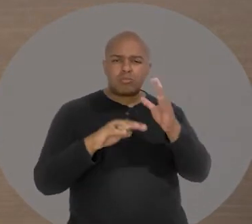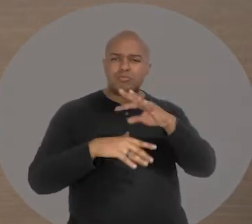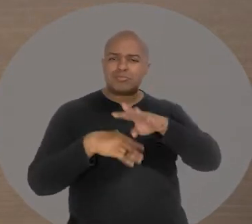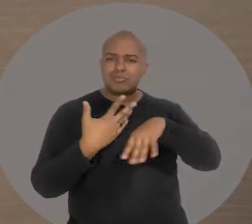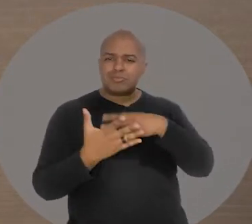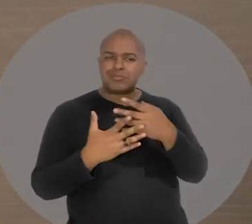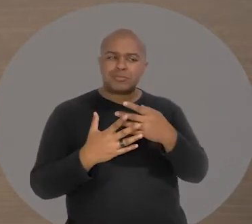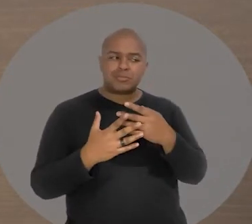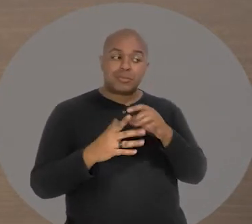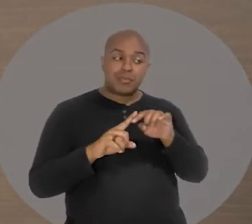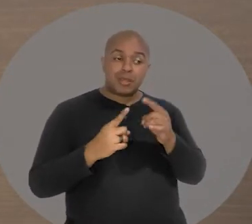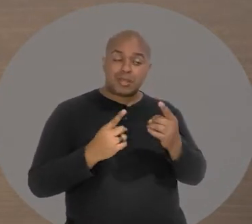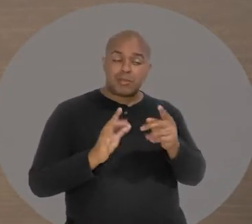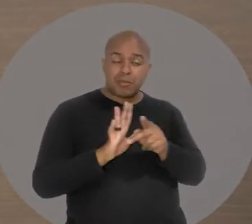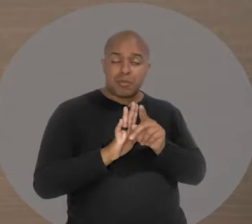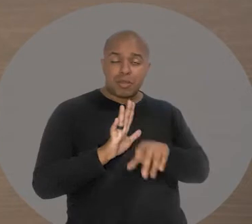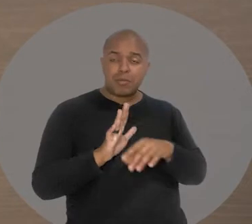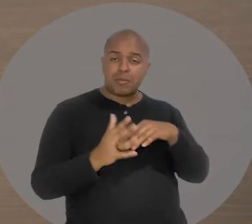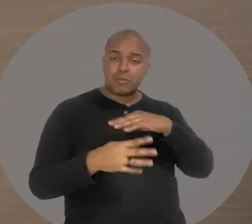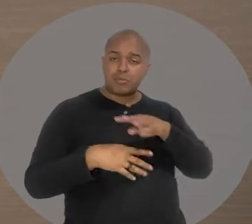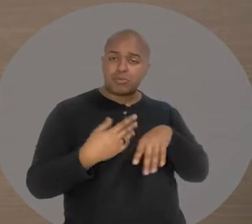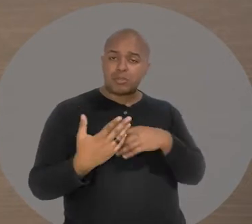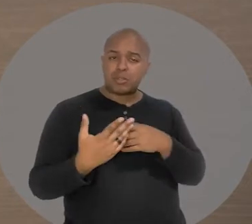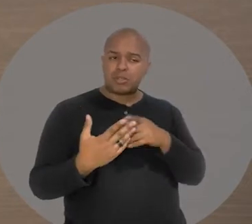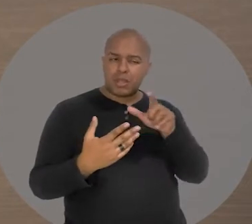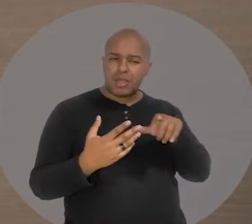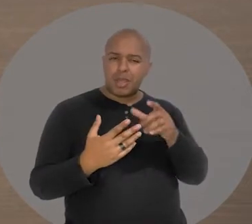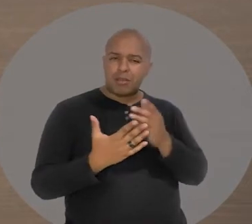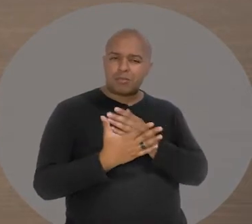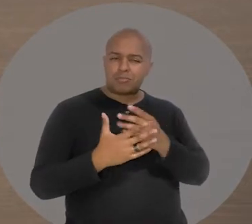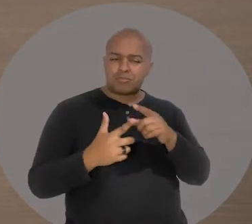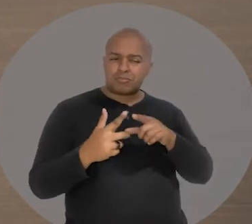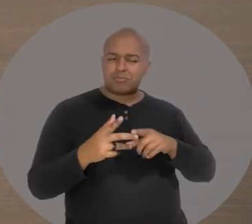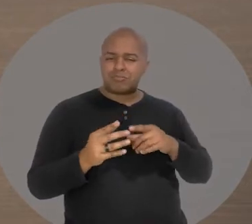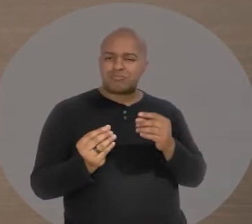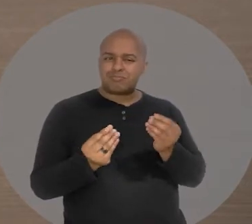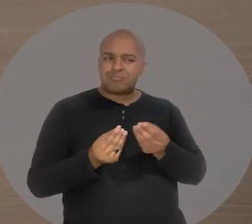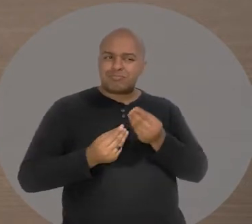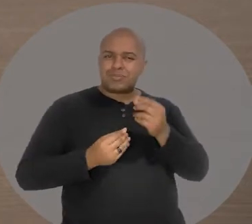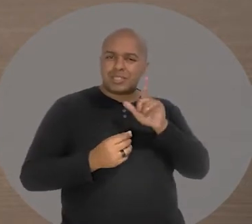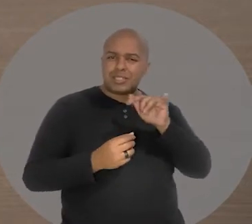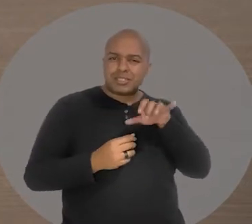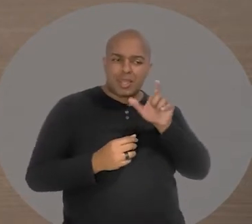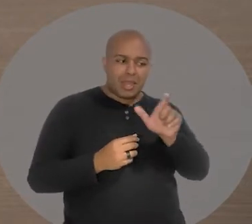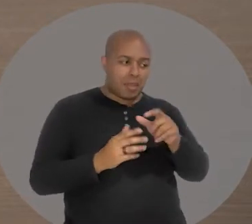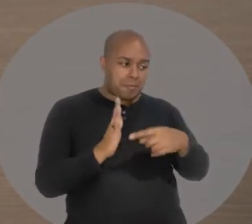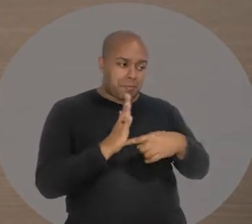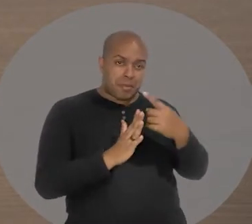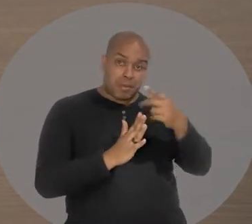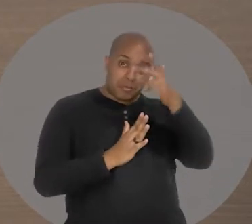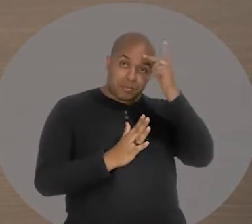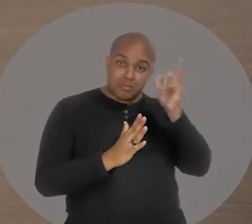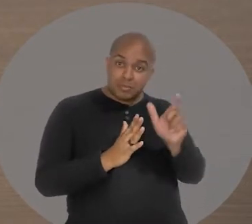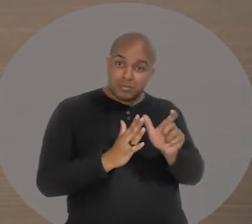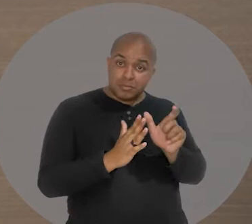que não é propriamente uma mistura, é a totalidade. A Lígia foi a primeira